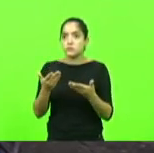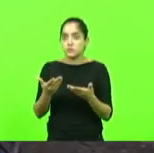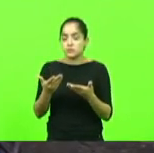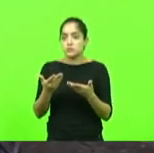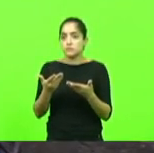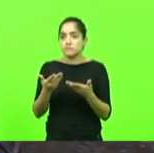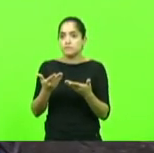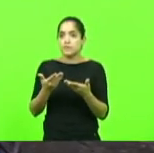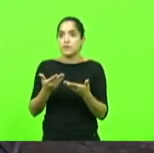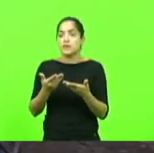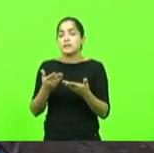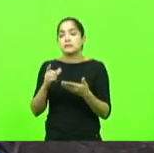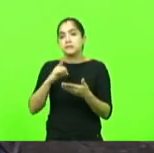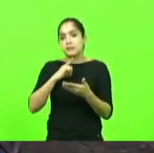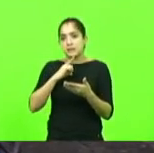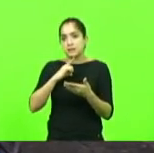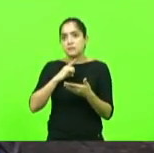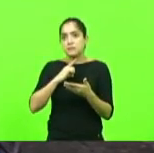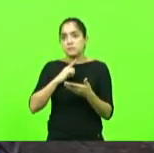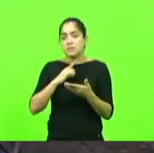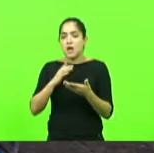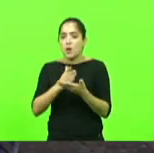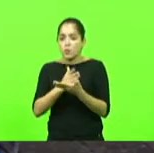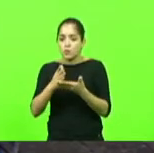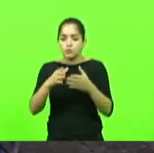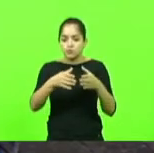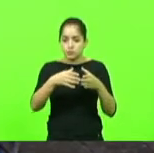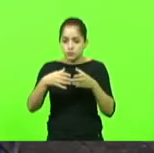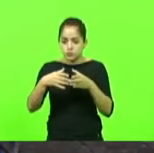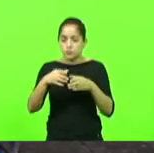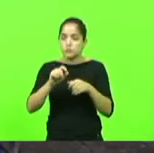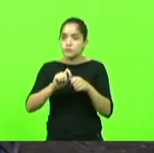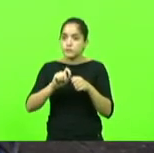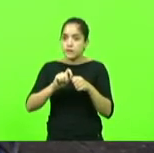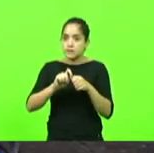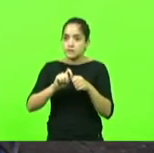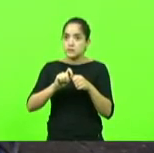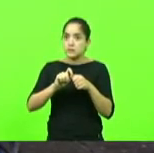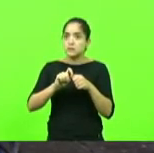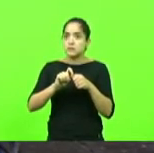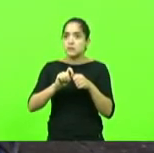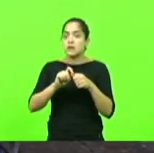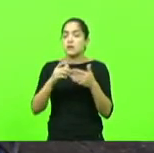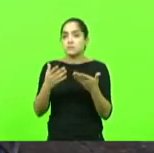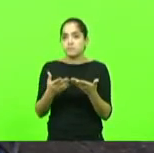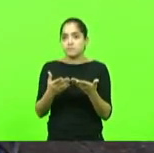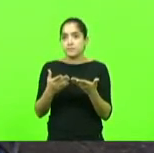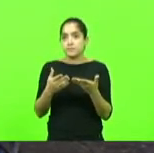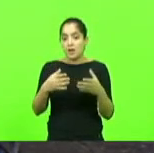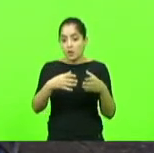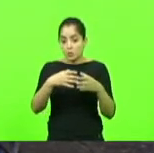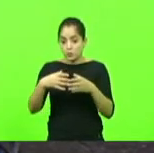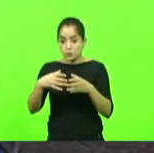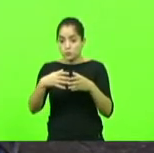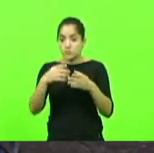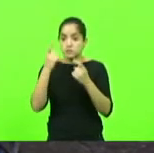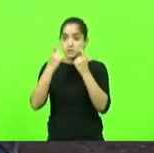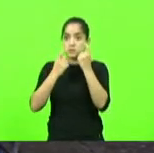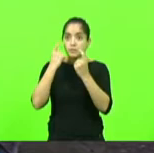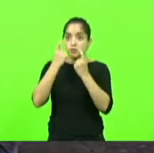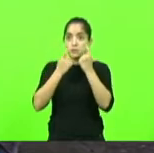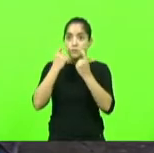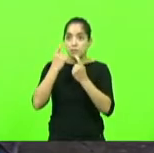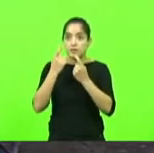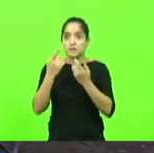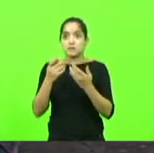eles acontecem por alguns clubes aqui. Eu recebi algumas manifestações, fui procurado por alguns desses clubes que estão muito preocupados, porque as suas